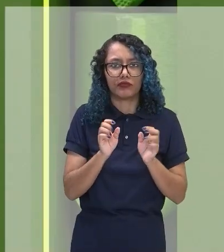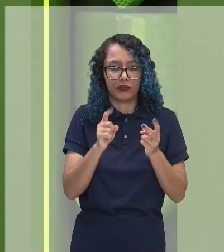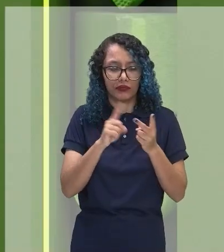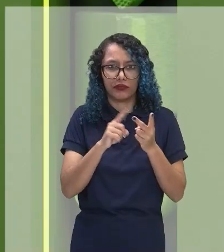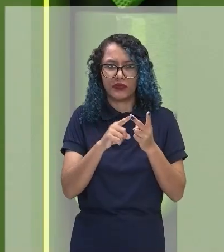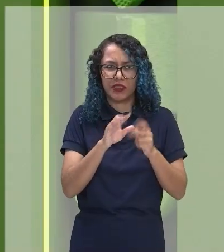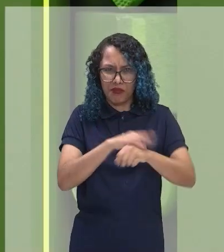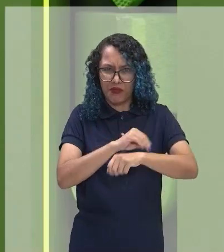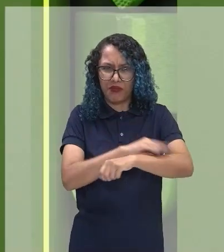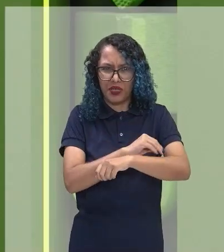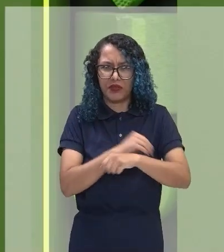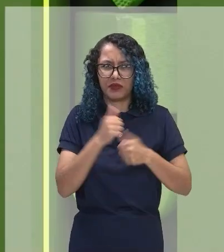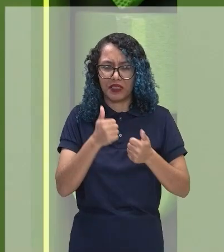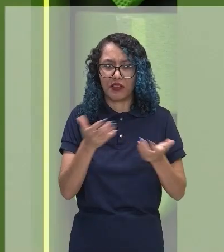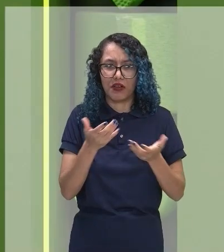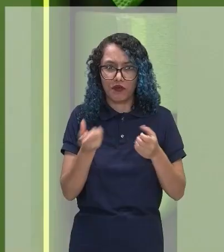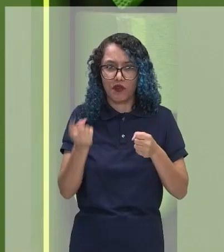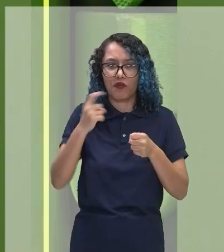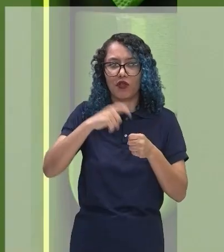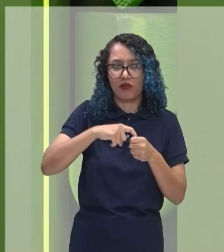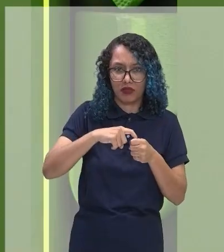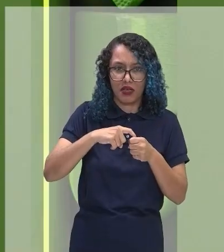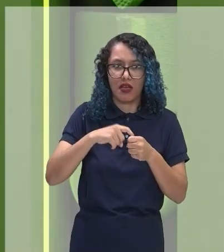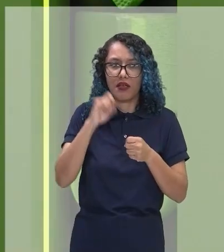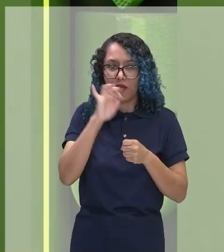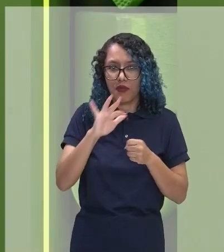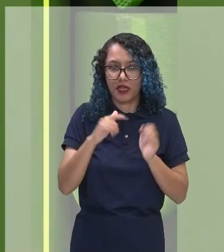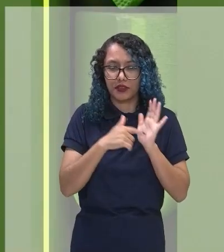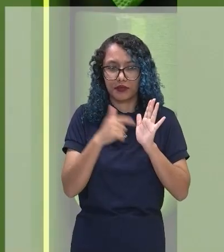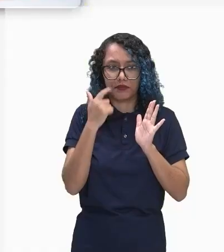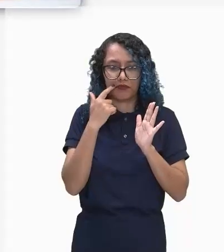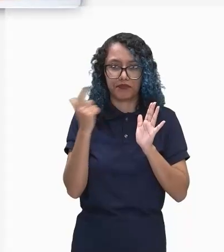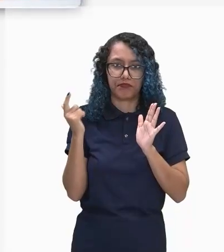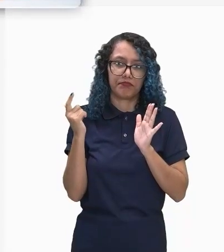de pelos. Então, a gente vai voltar lá para aquela imagem para entender melhor.